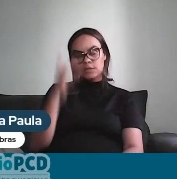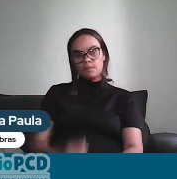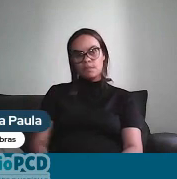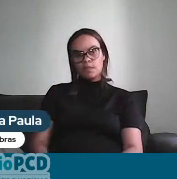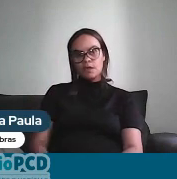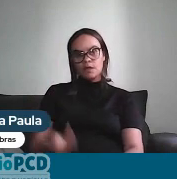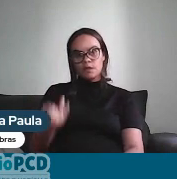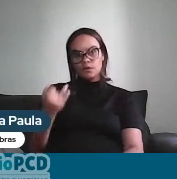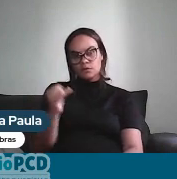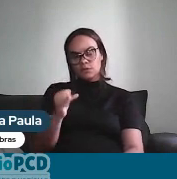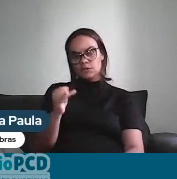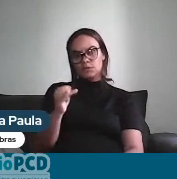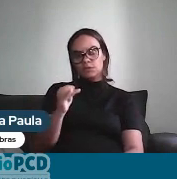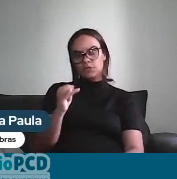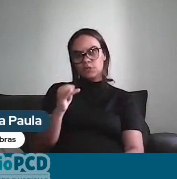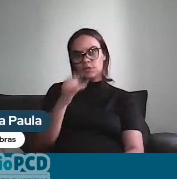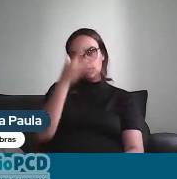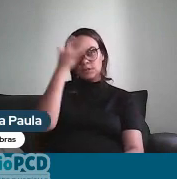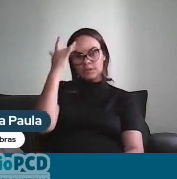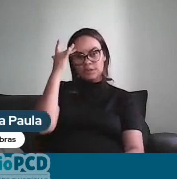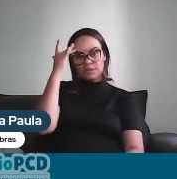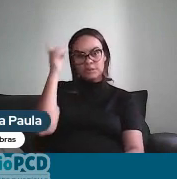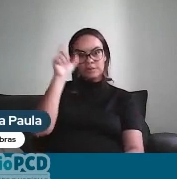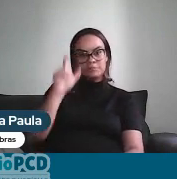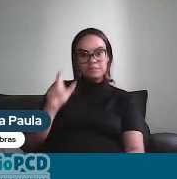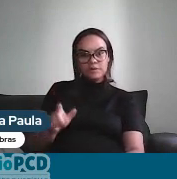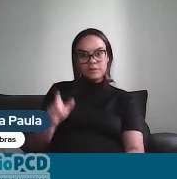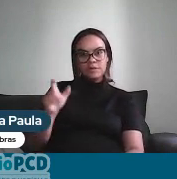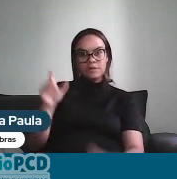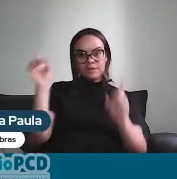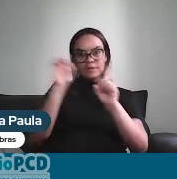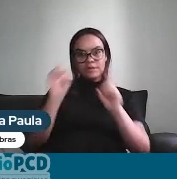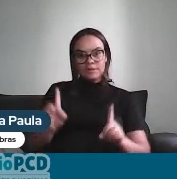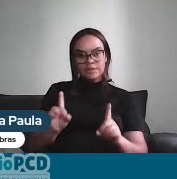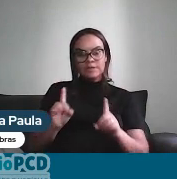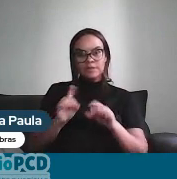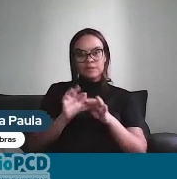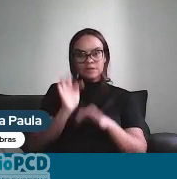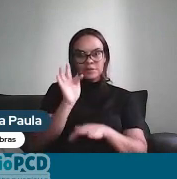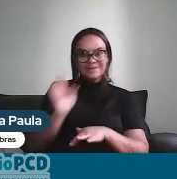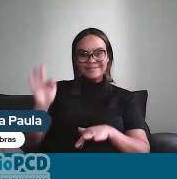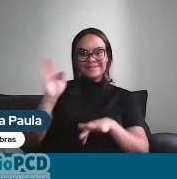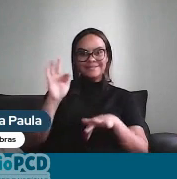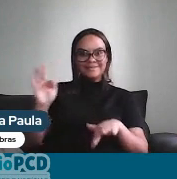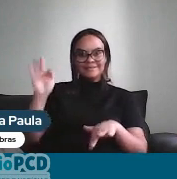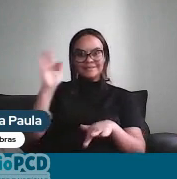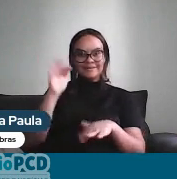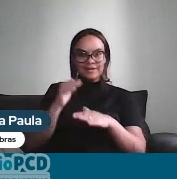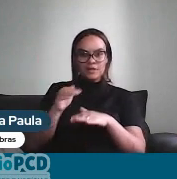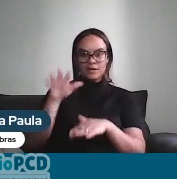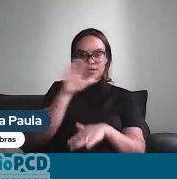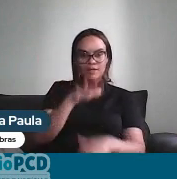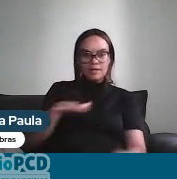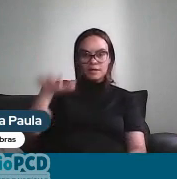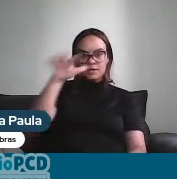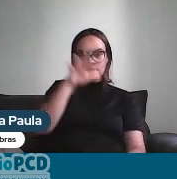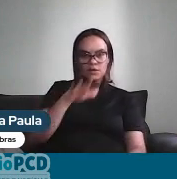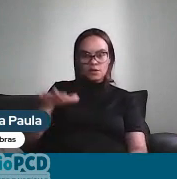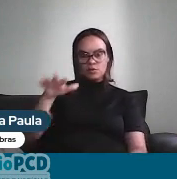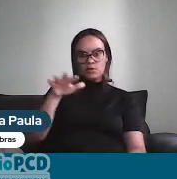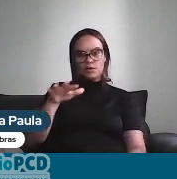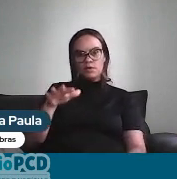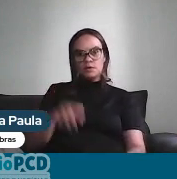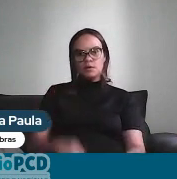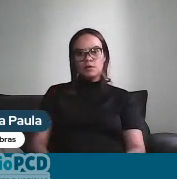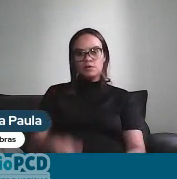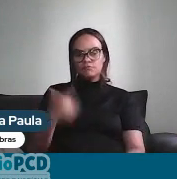o fato de as pessoas com deficiência têm um nível de escolaridade, no geral, menor do que as pessoas que não